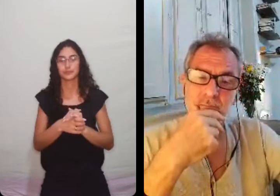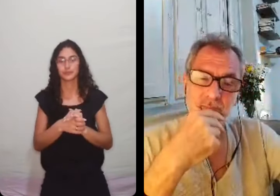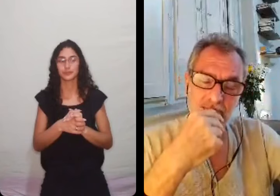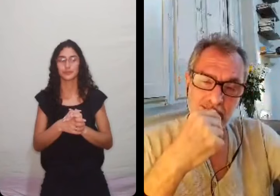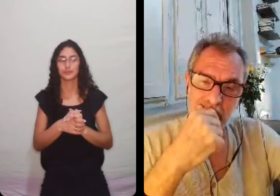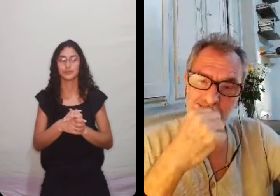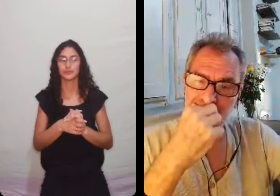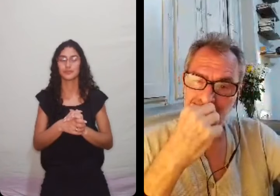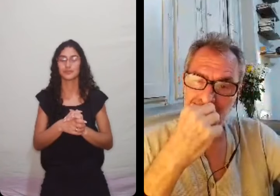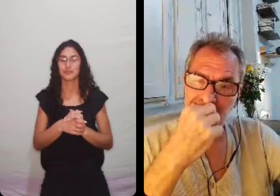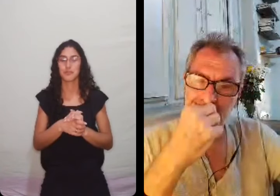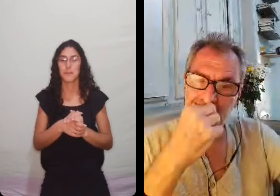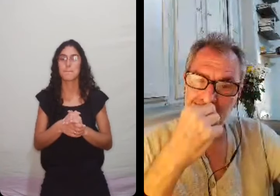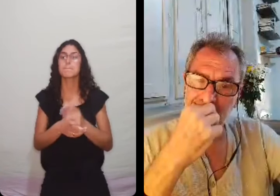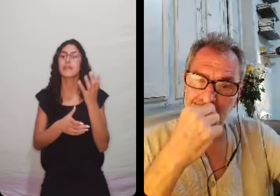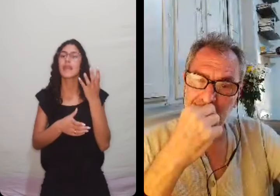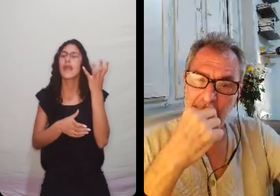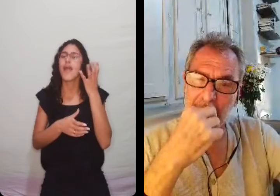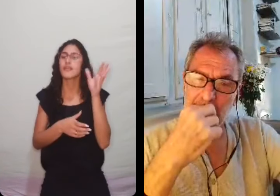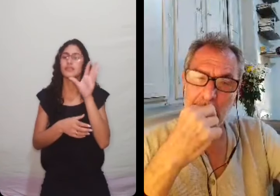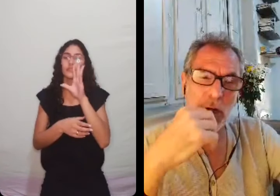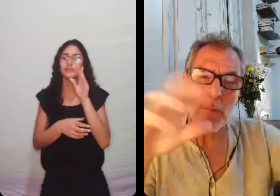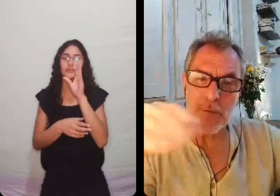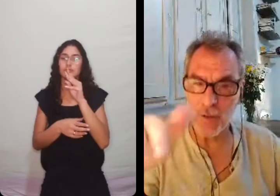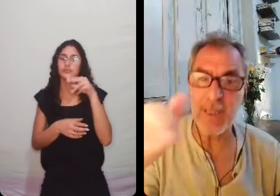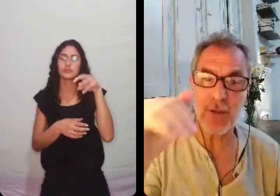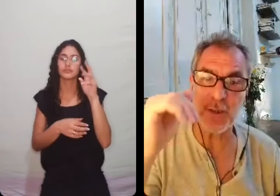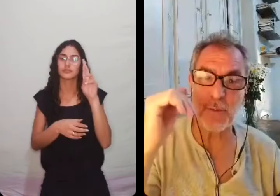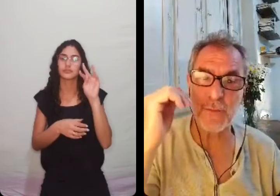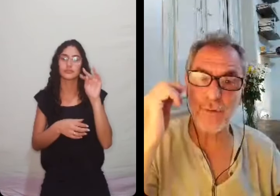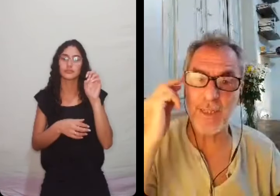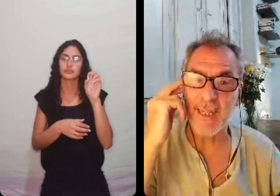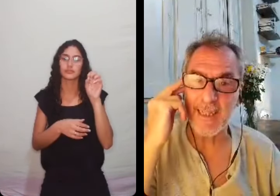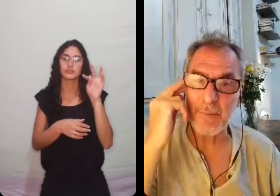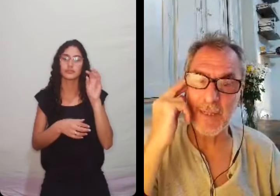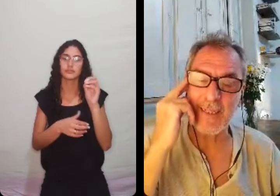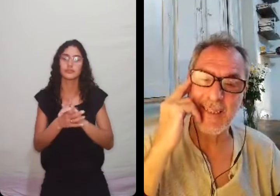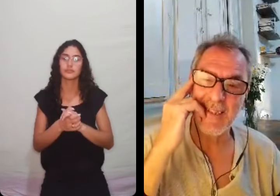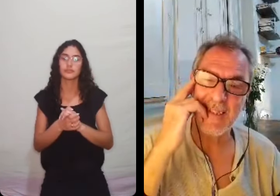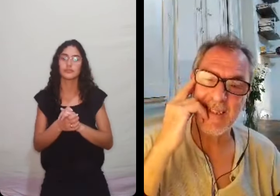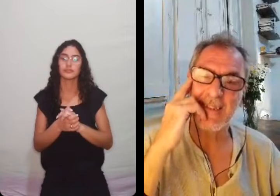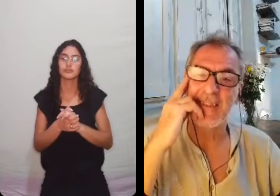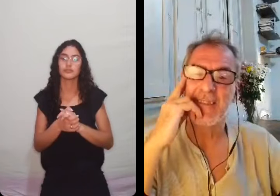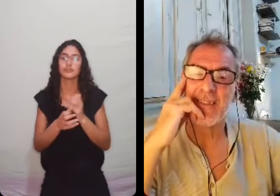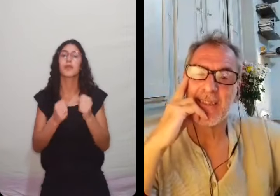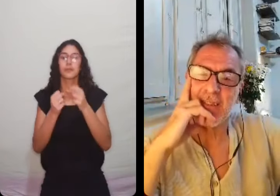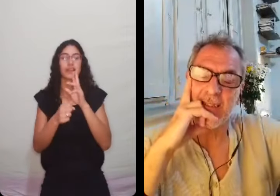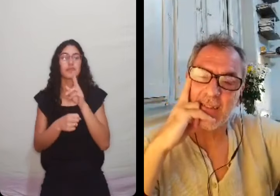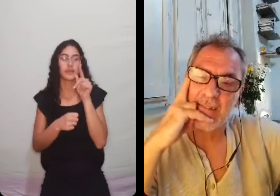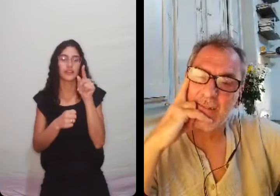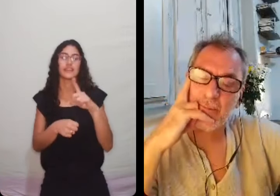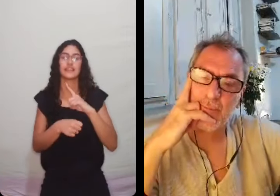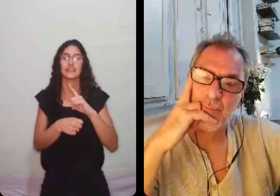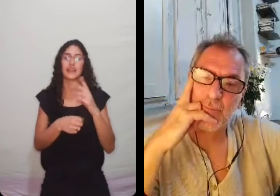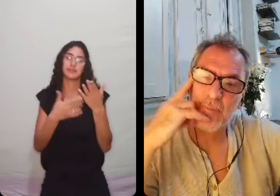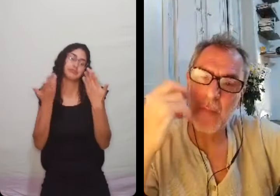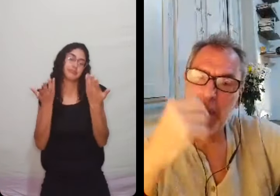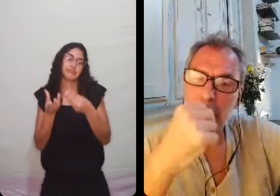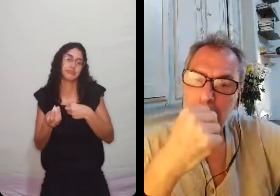Você quer falar um pouquinho, Norberto? Não, não, prefiro que isso responda a você, que tem mais... Tá bom, tá certo, tá bom.